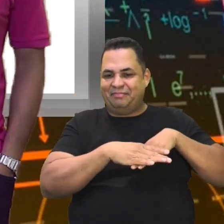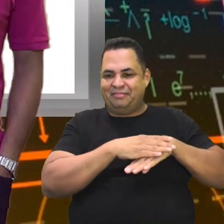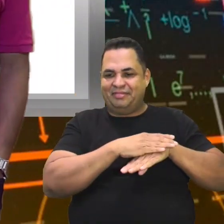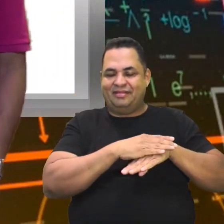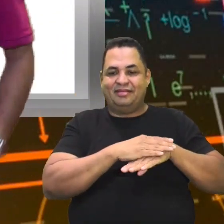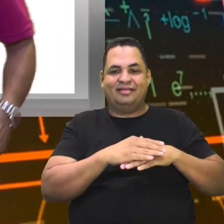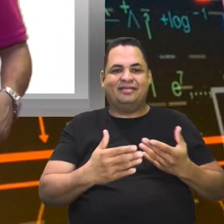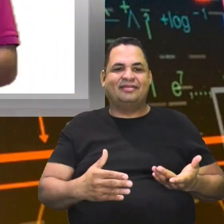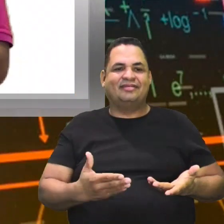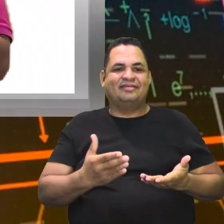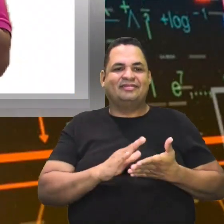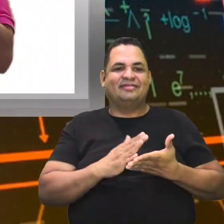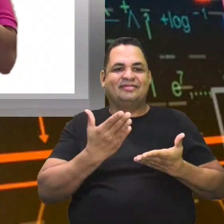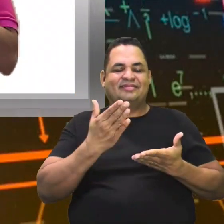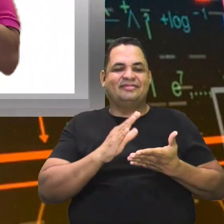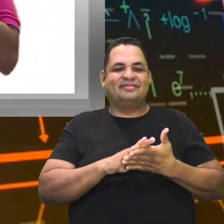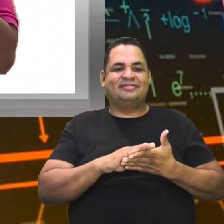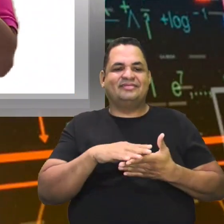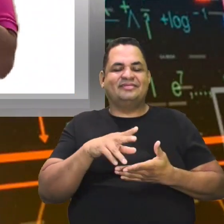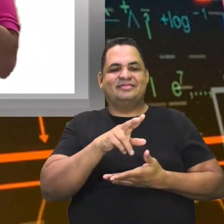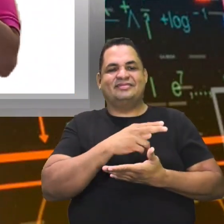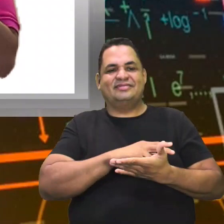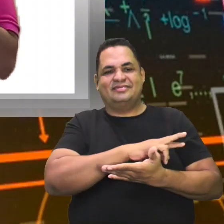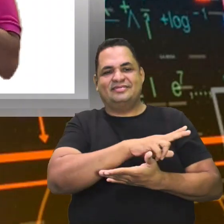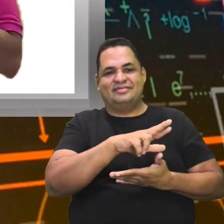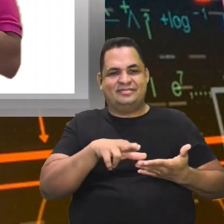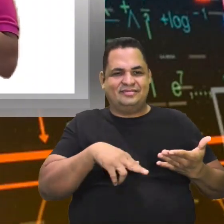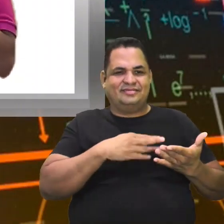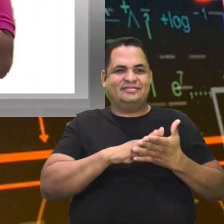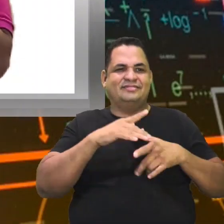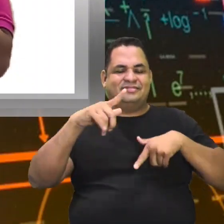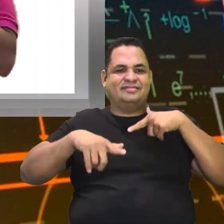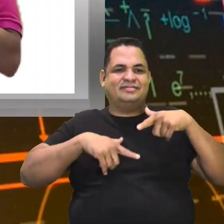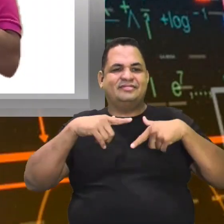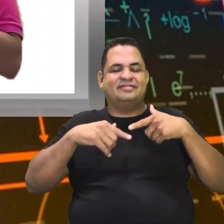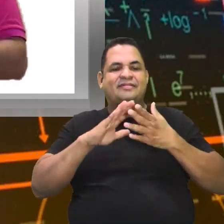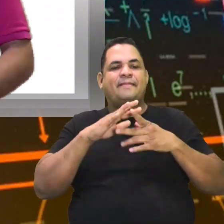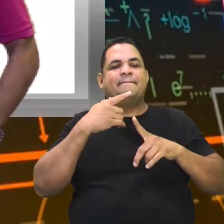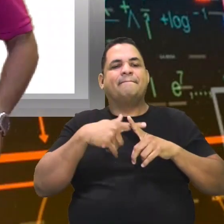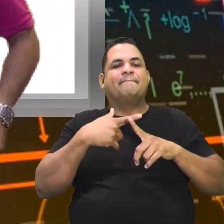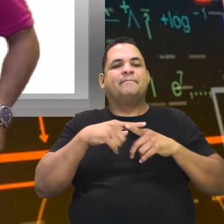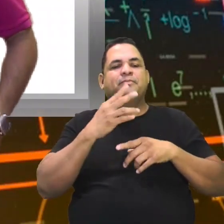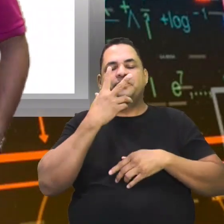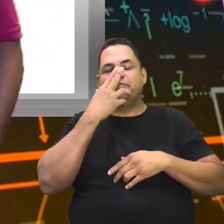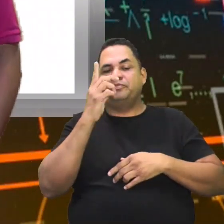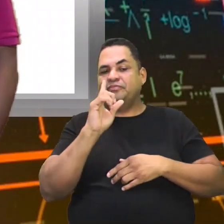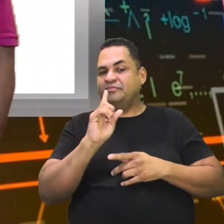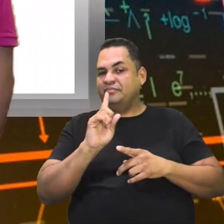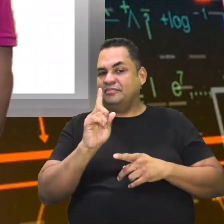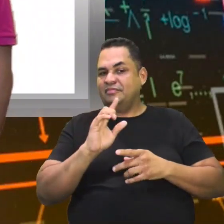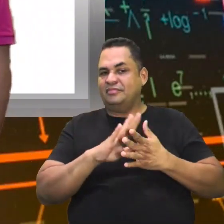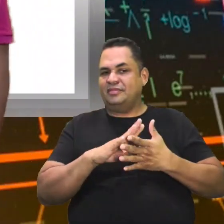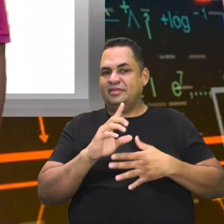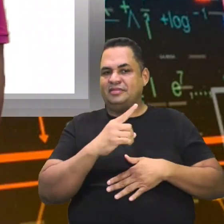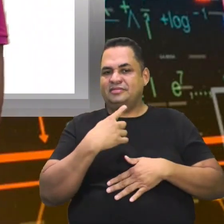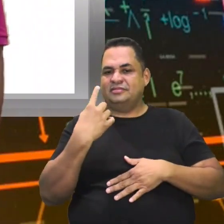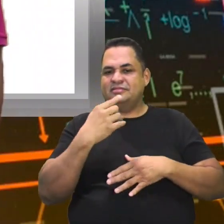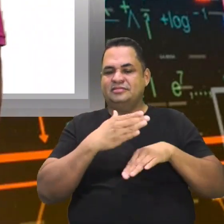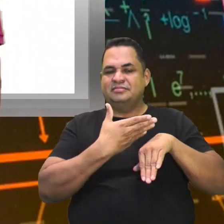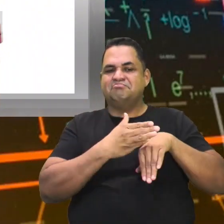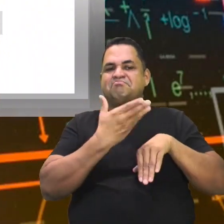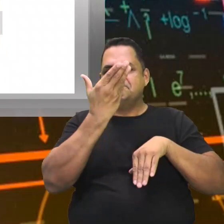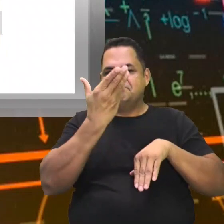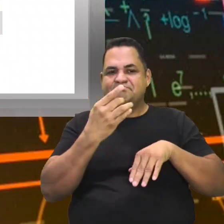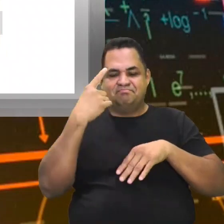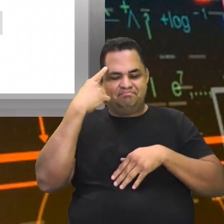É verdade. Muitos são os ditados populares, né? A gente vai trabalhar isso com vocês aqui, porque parece que não, mas apenas um testezinho